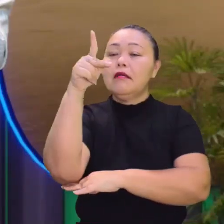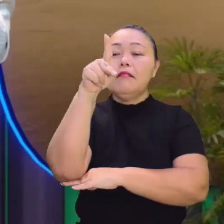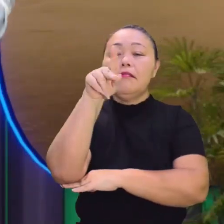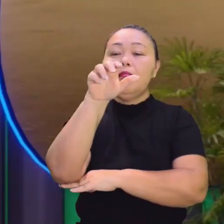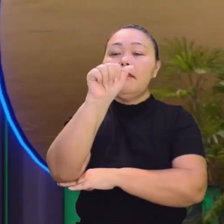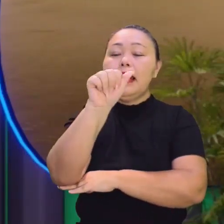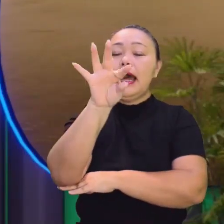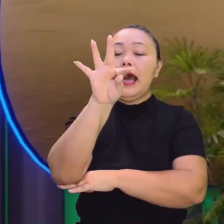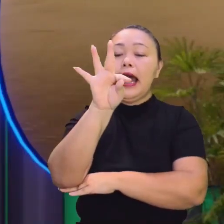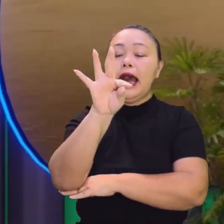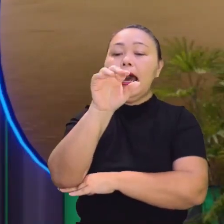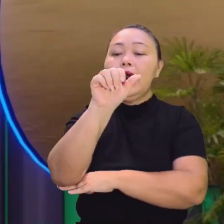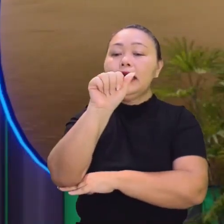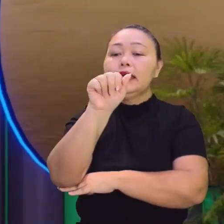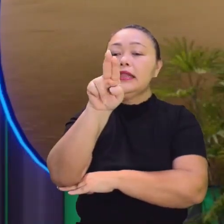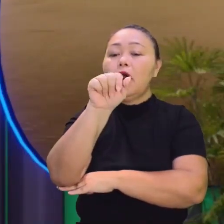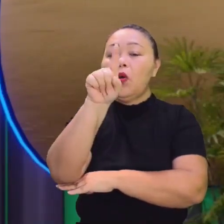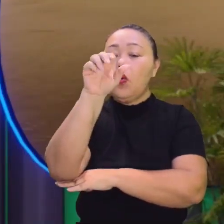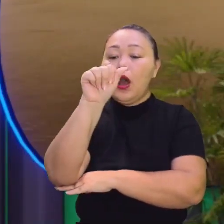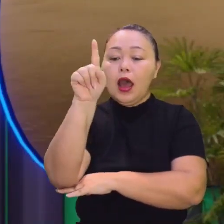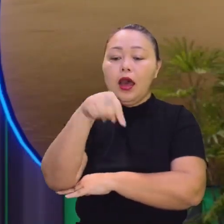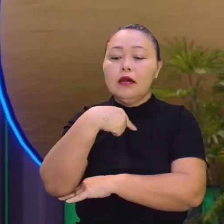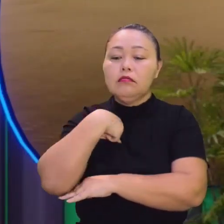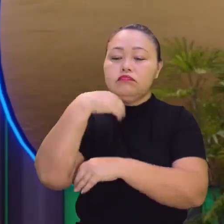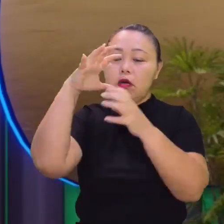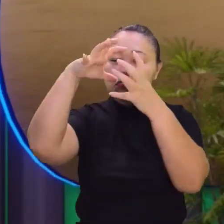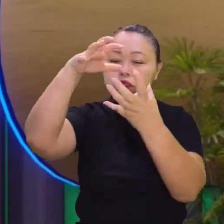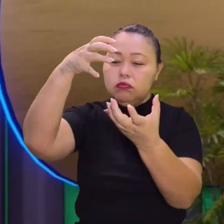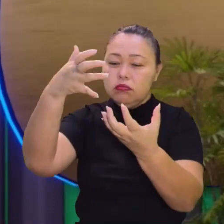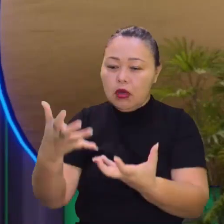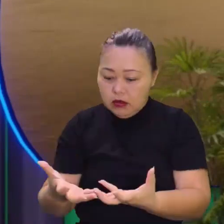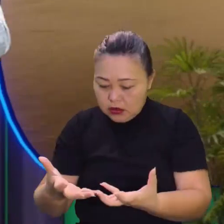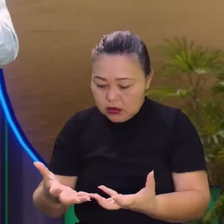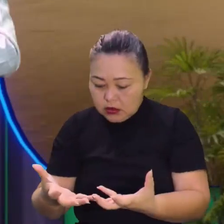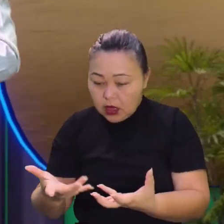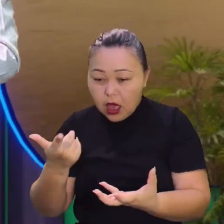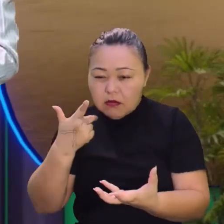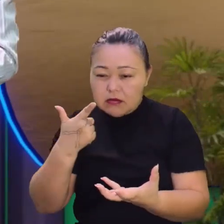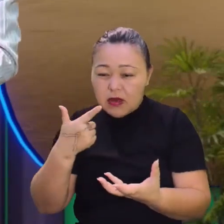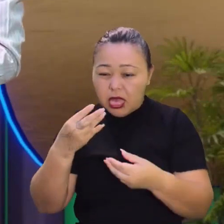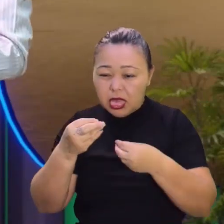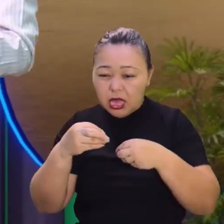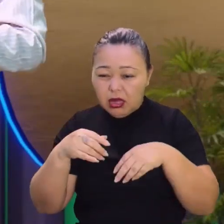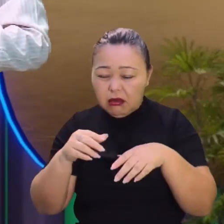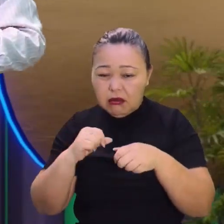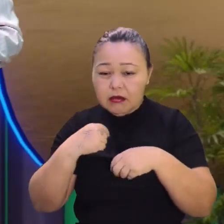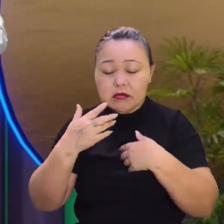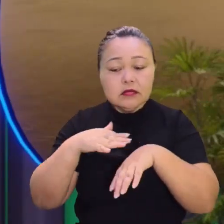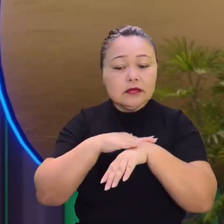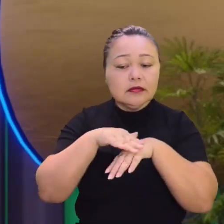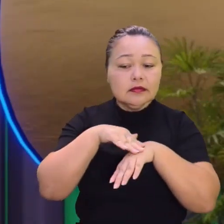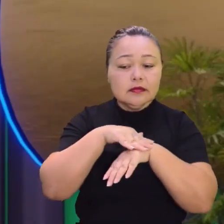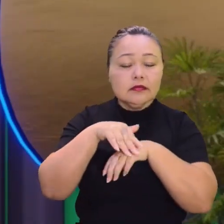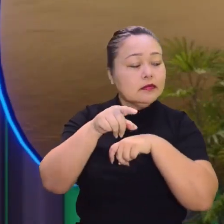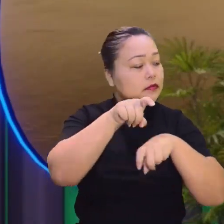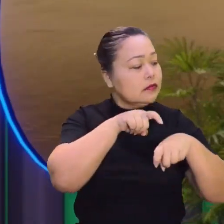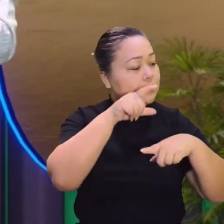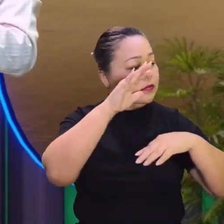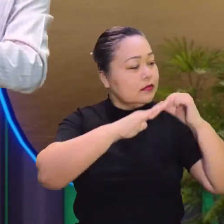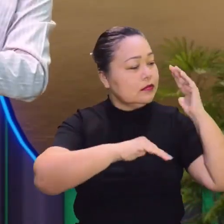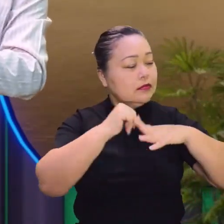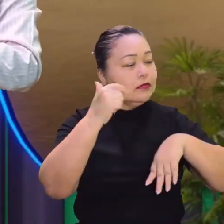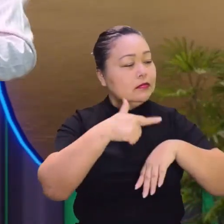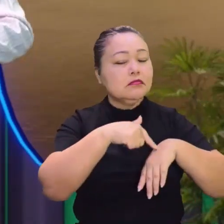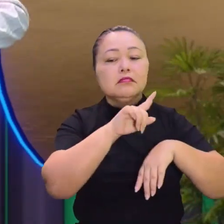patauá. Os cachos já tinham todos caído e apodrecido no chão. E aí eu conversando com um agricultor,